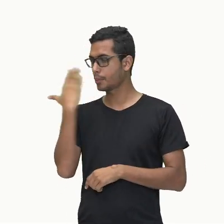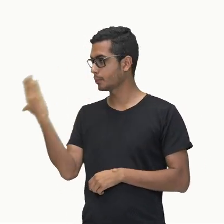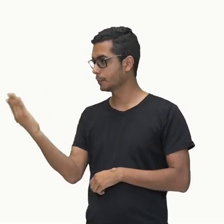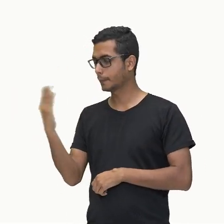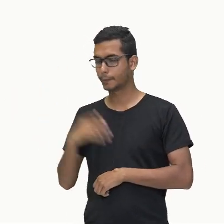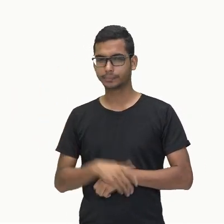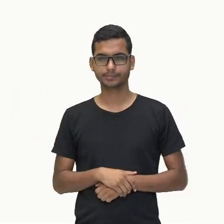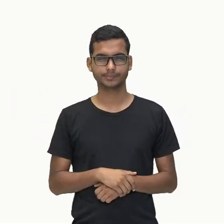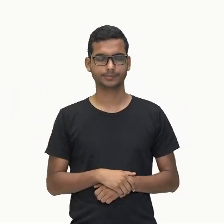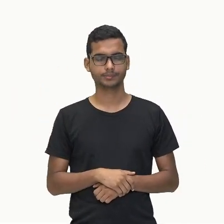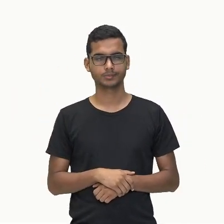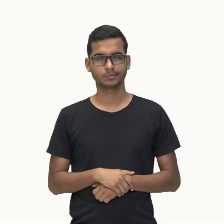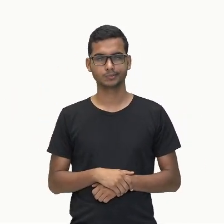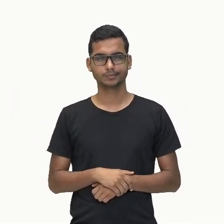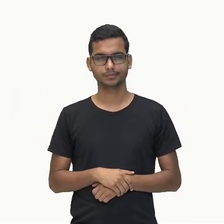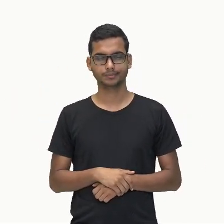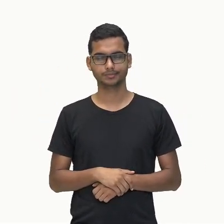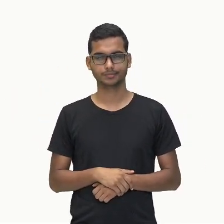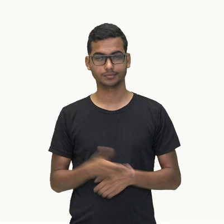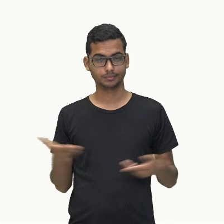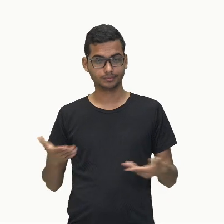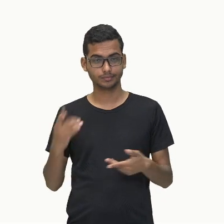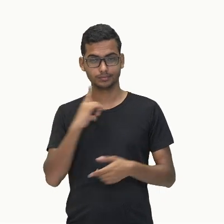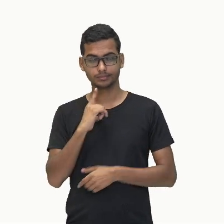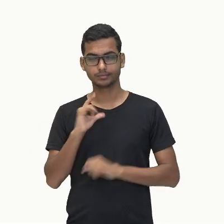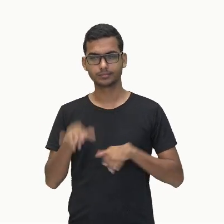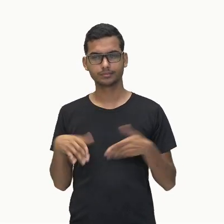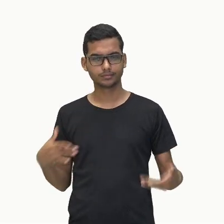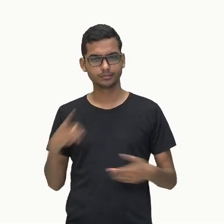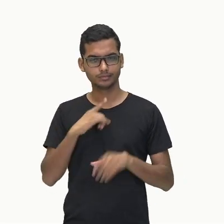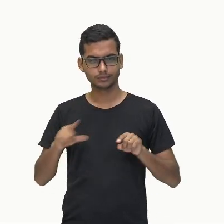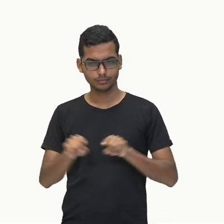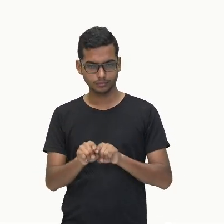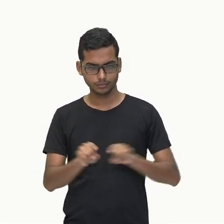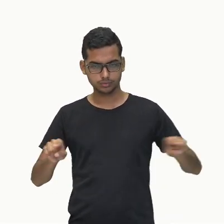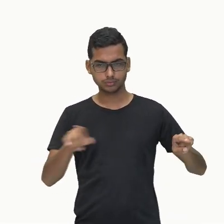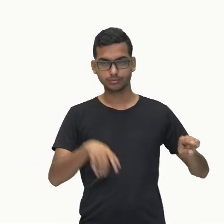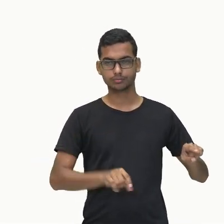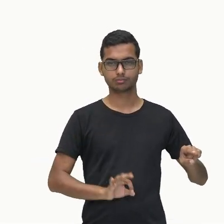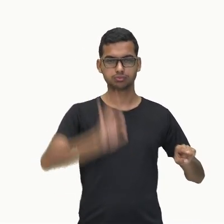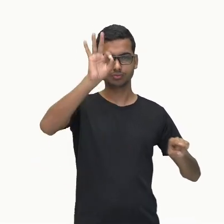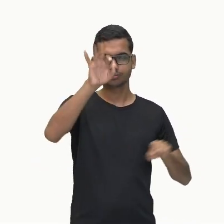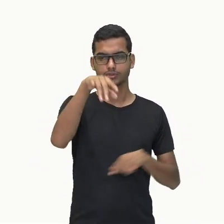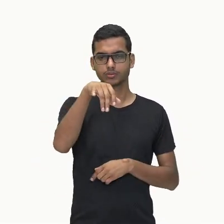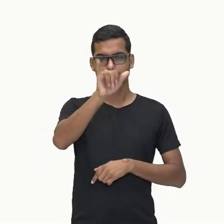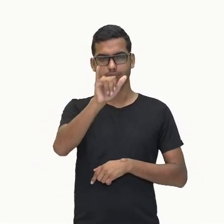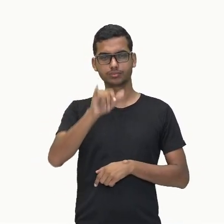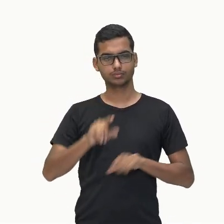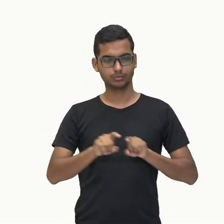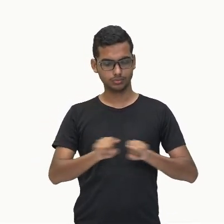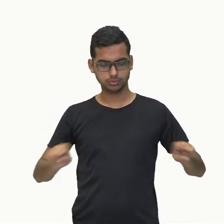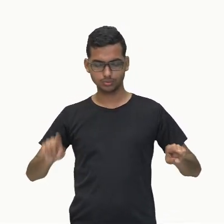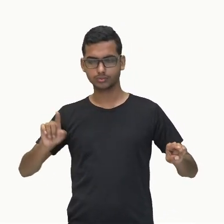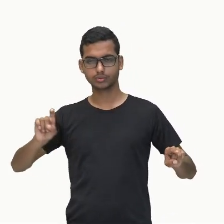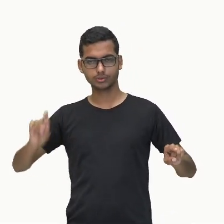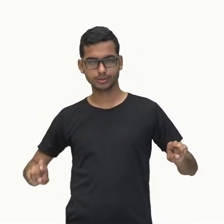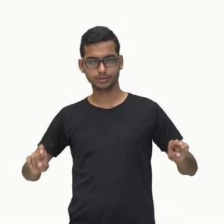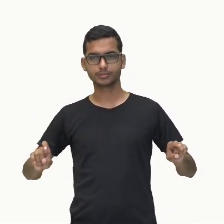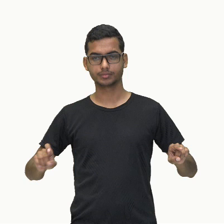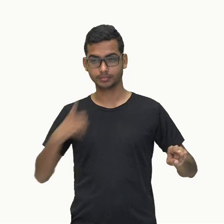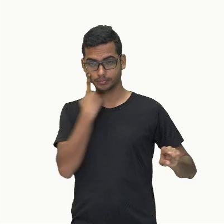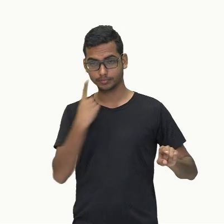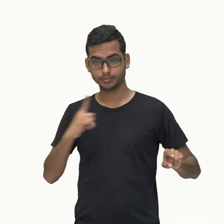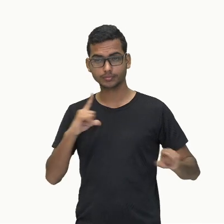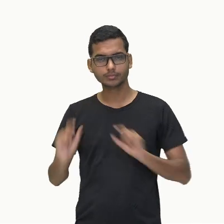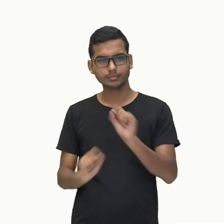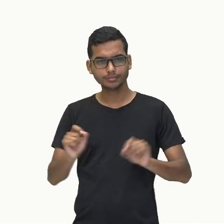que são os pontos menos 2 e 4, e 3 e menos 1. E o domínio é quem? O correspondente aqui é o